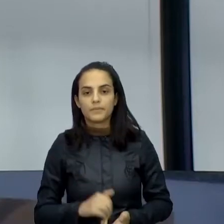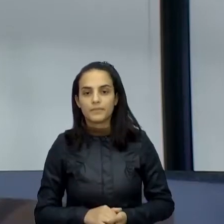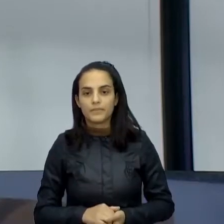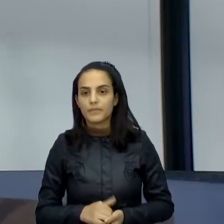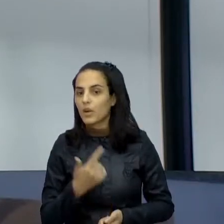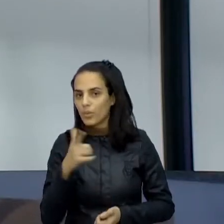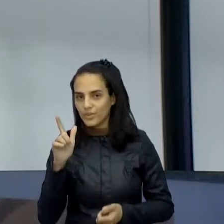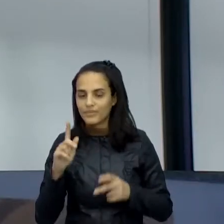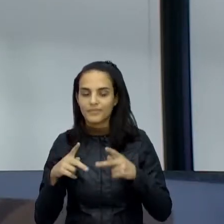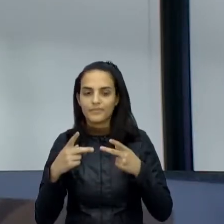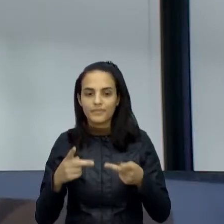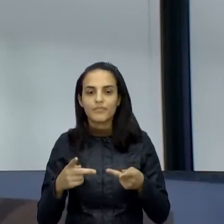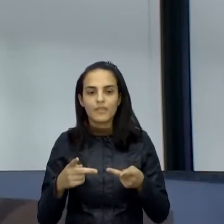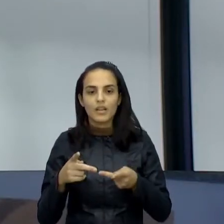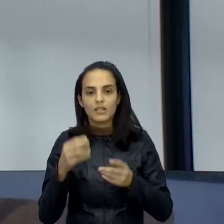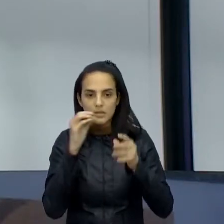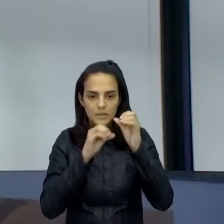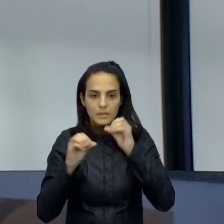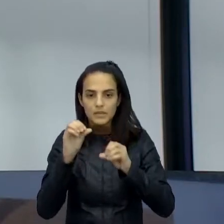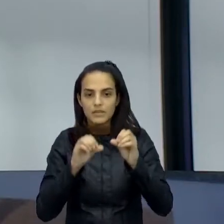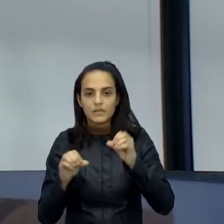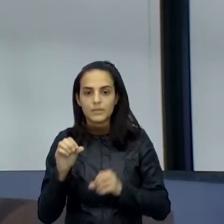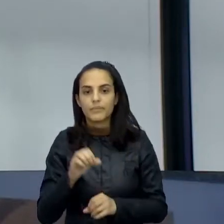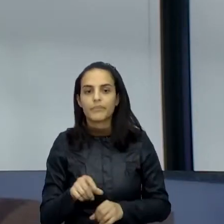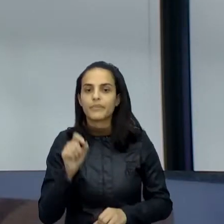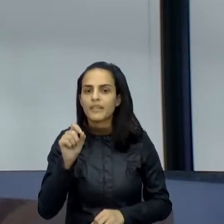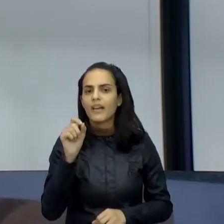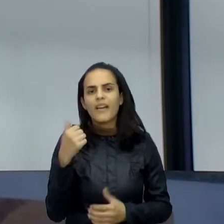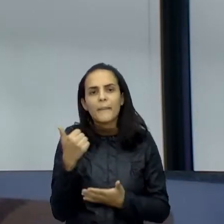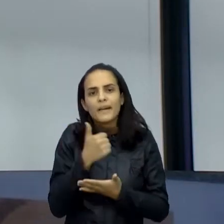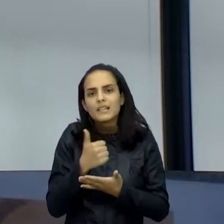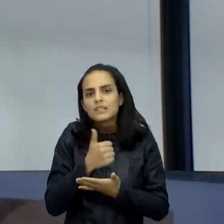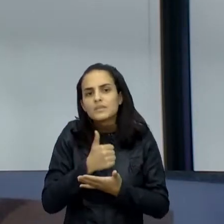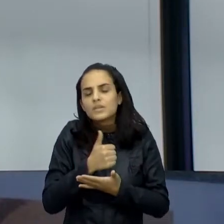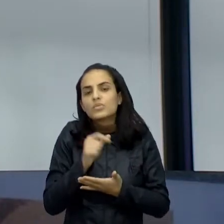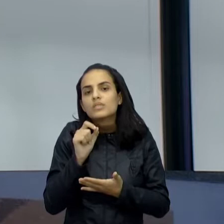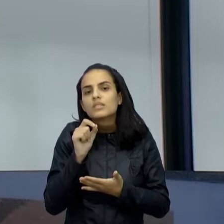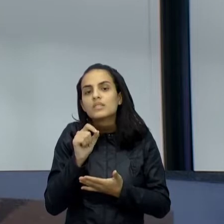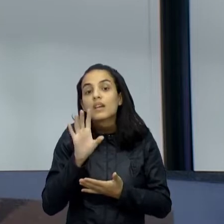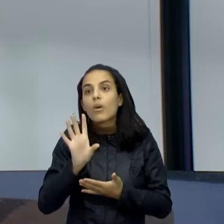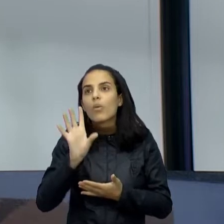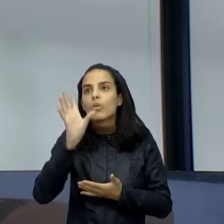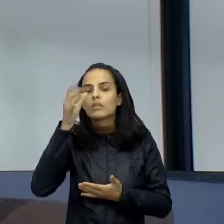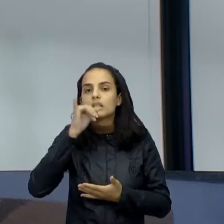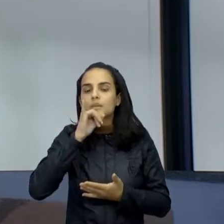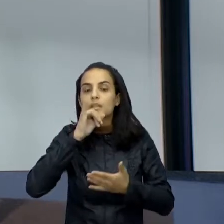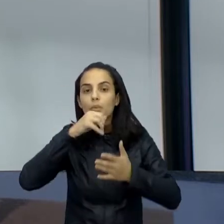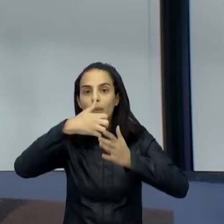outra experimentação, que é basicamente como acontece numa usina